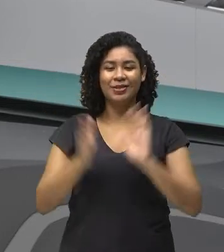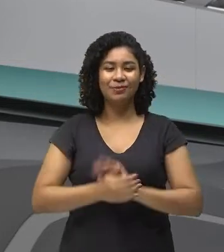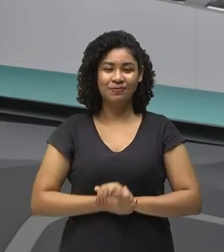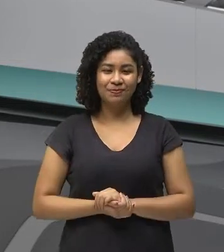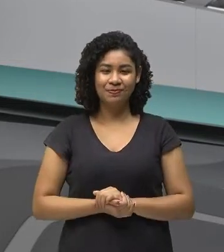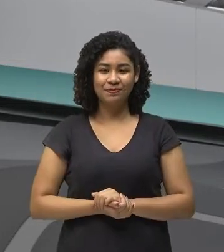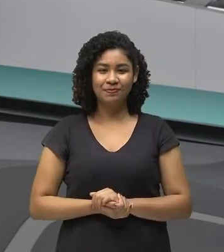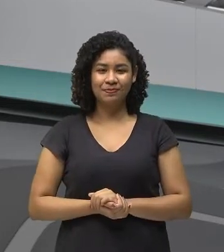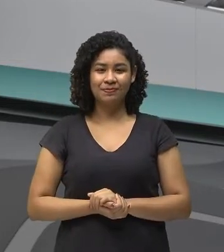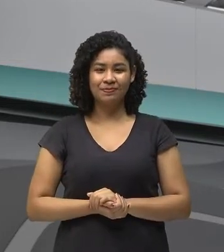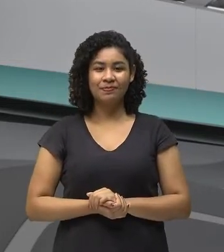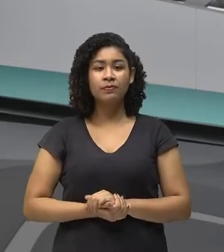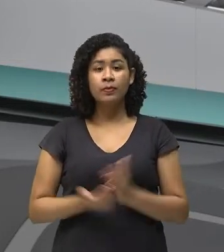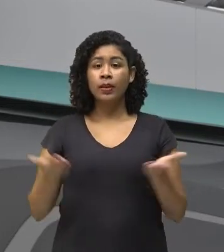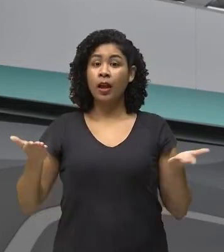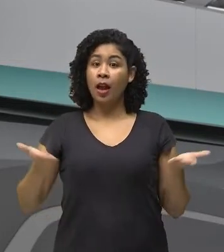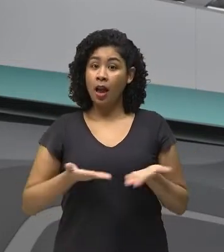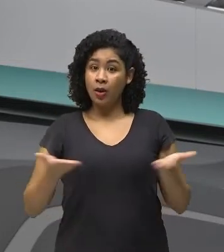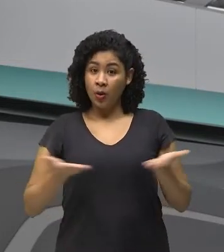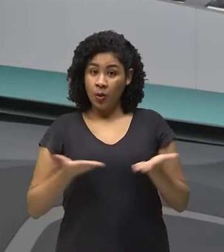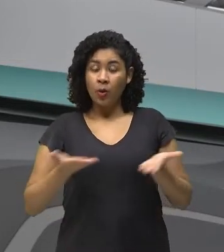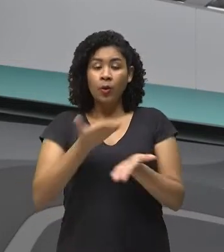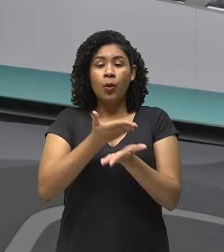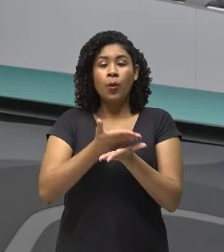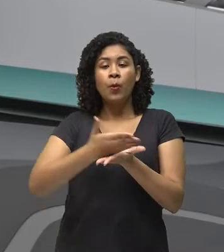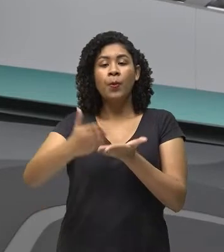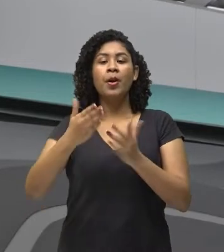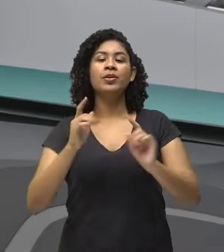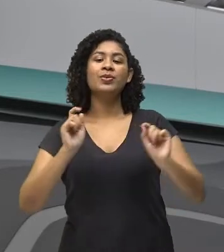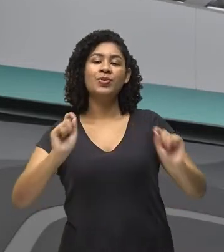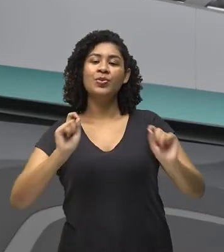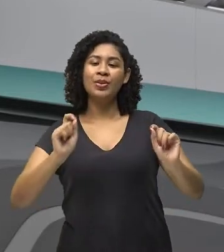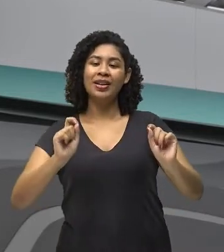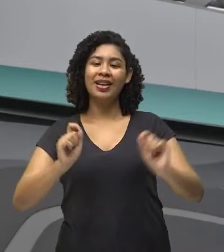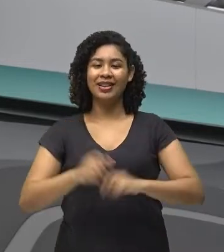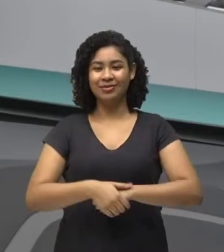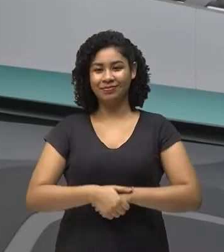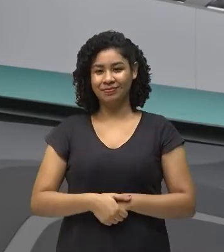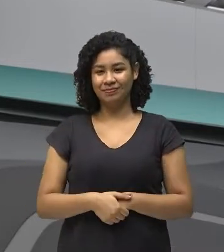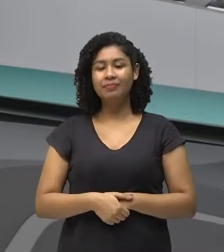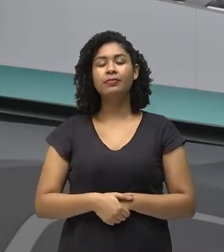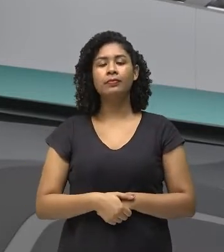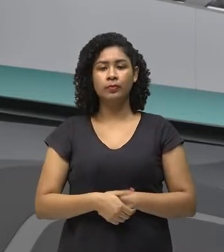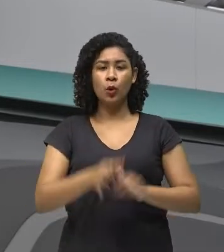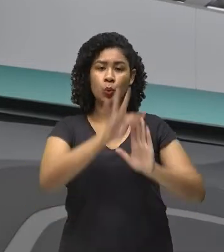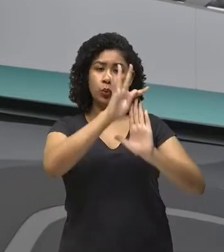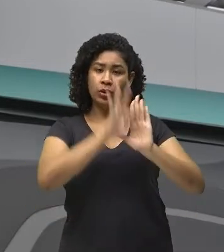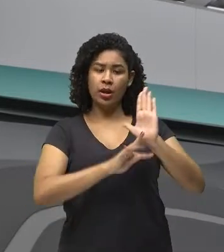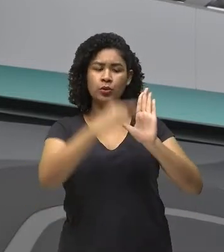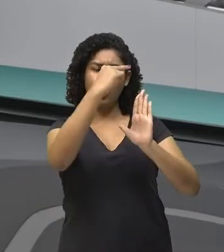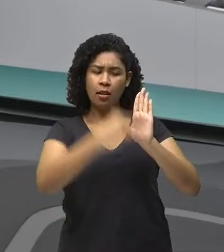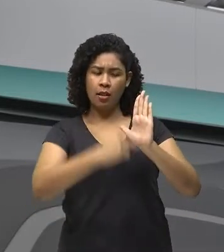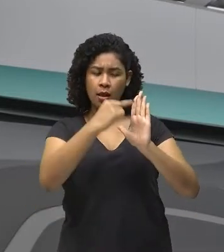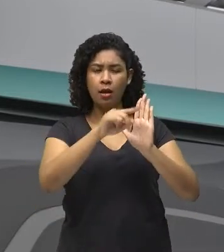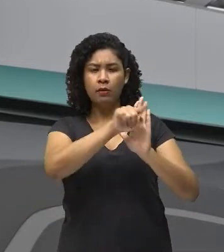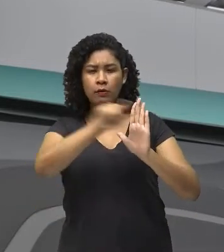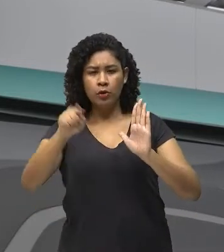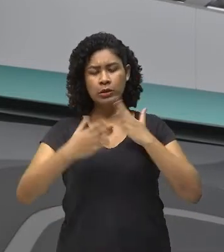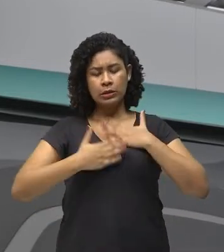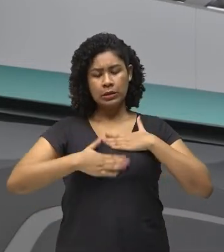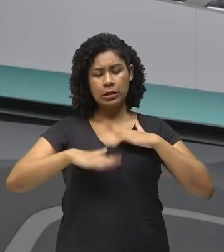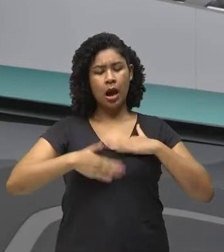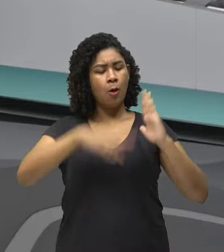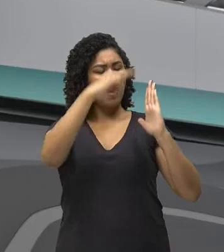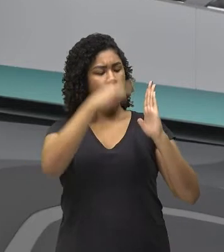Bom, então agora nós vamos iniciar uma pequena leitura de um texto para que vocês possam observar esse